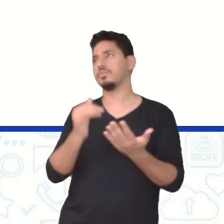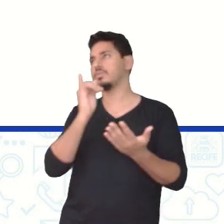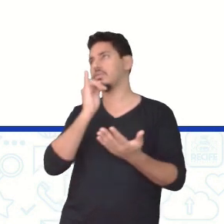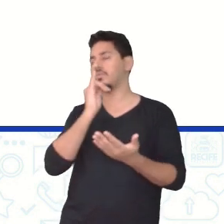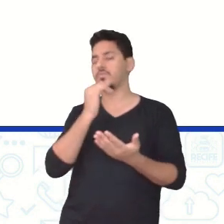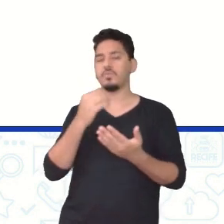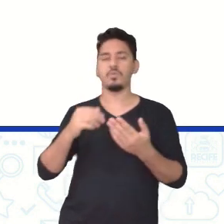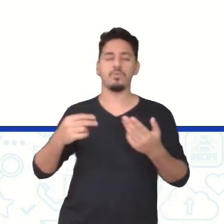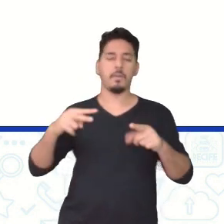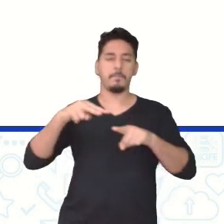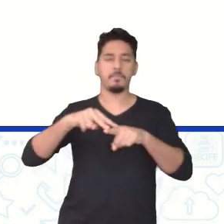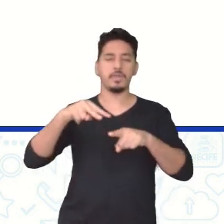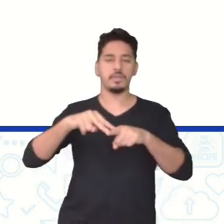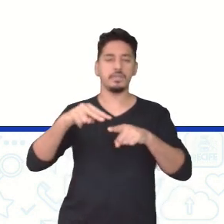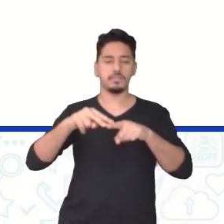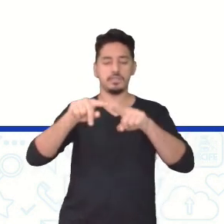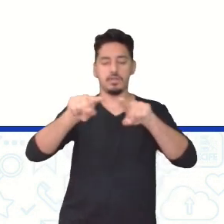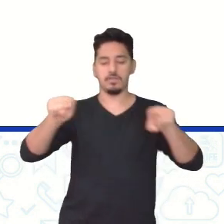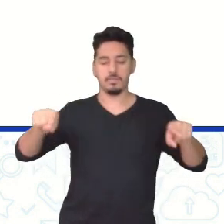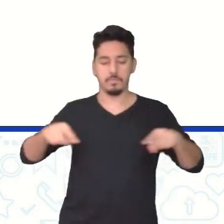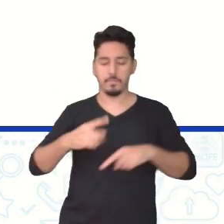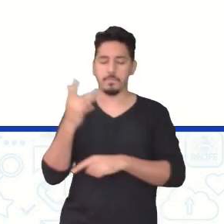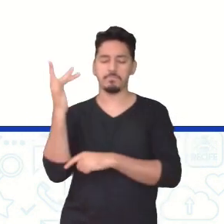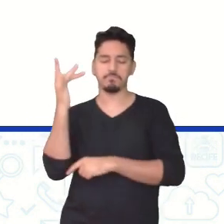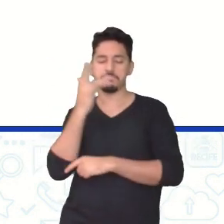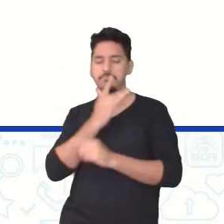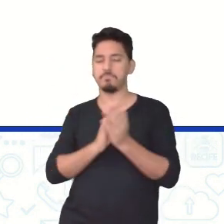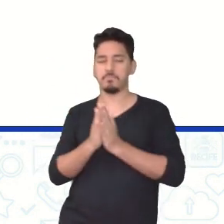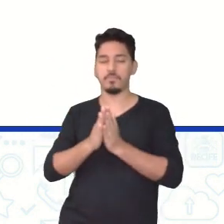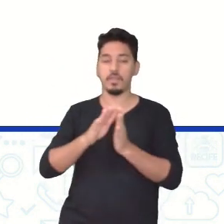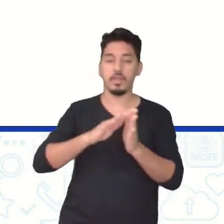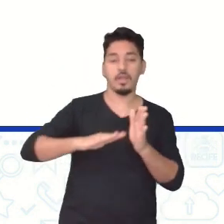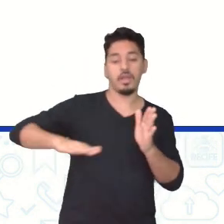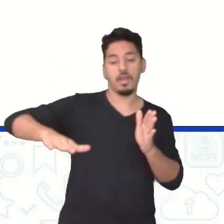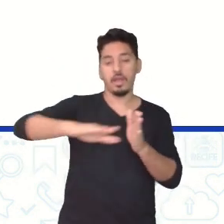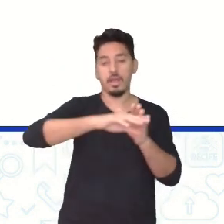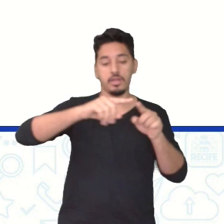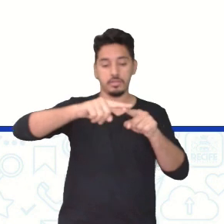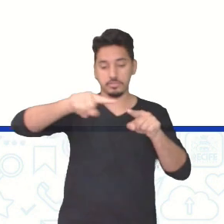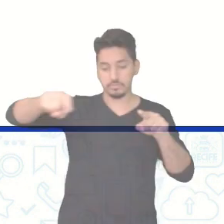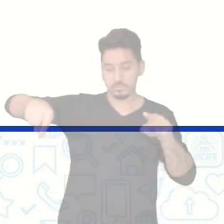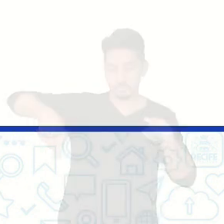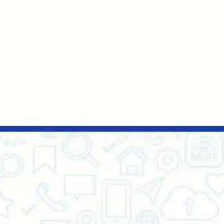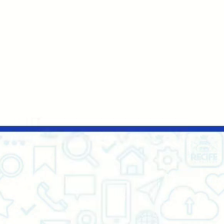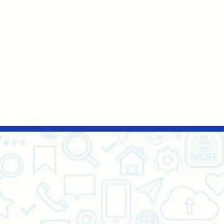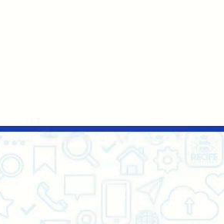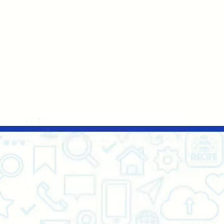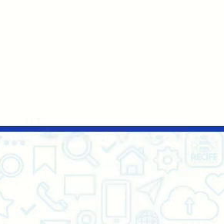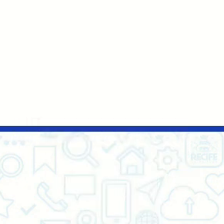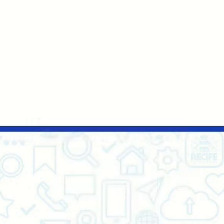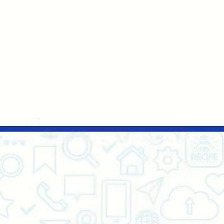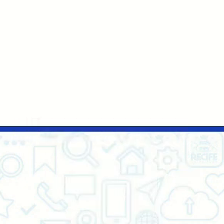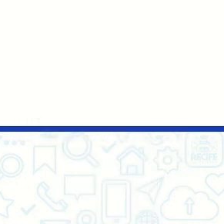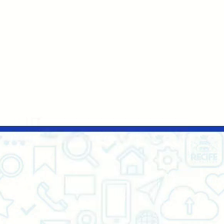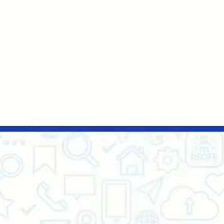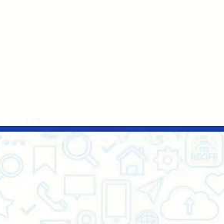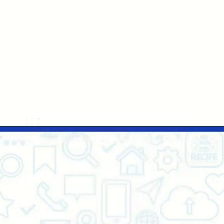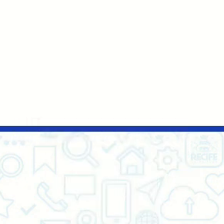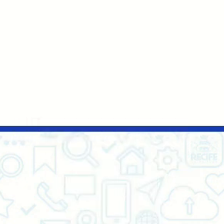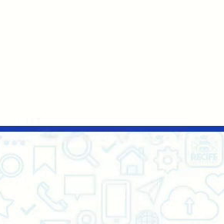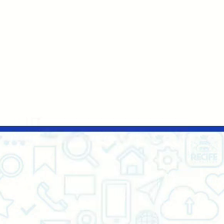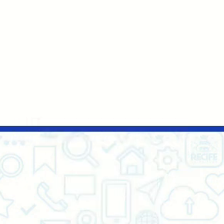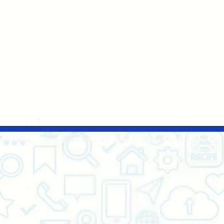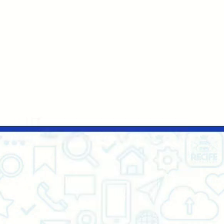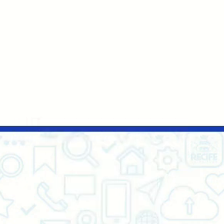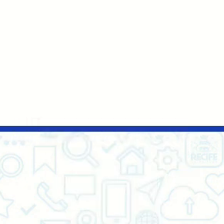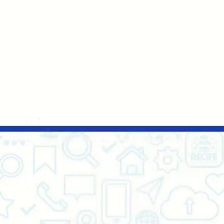né? Eita, lembrei de pizza agora para vocês, ó. A área da pizza lá, do recheio da pizza, é πr ao